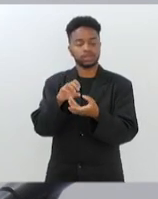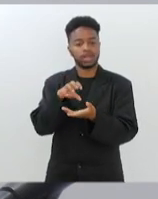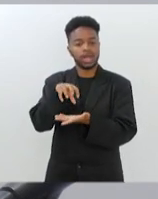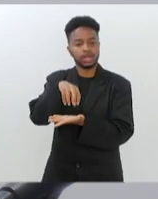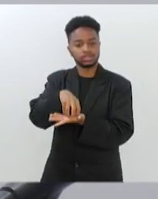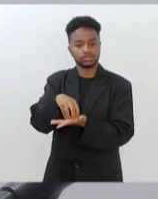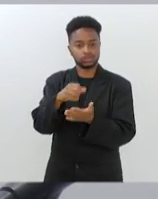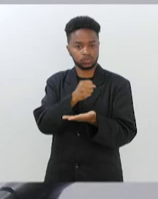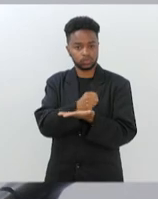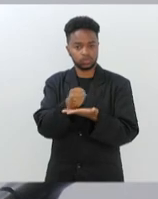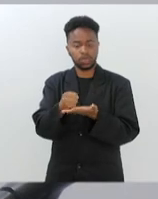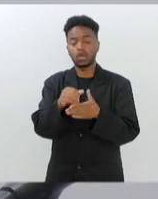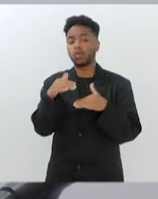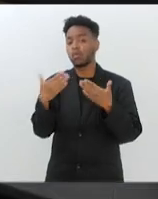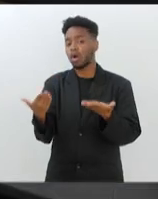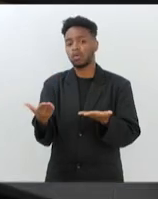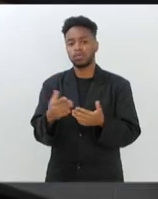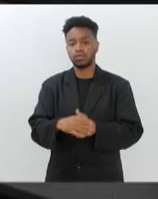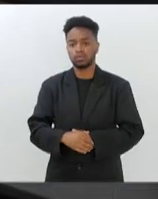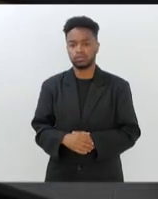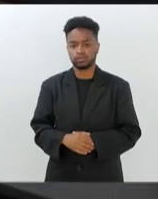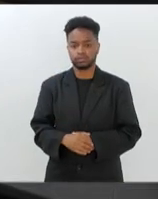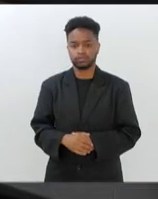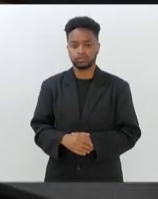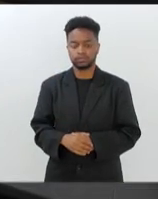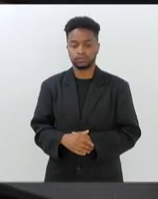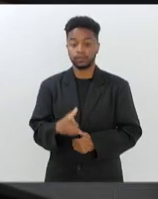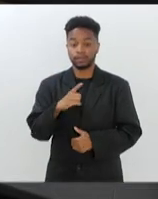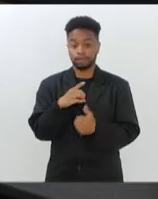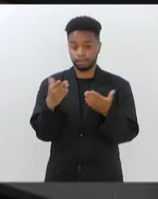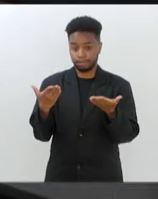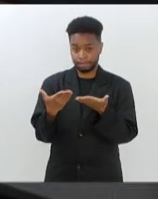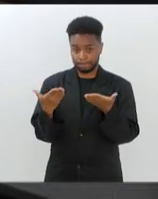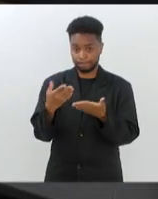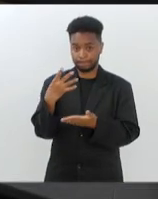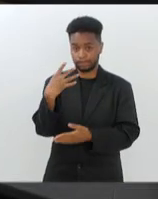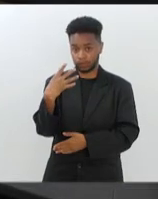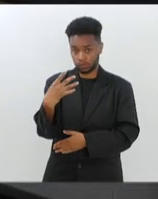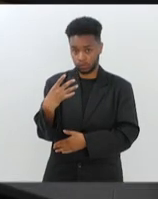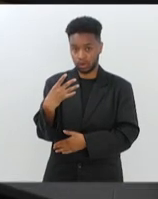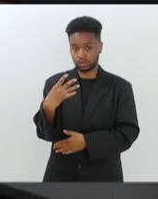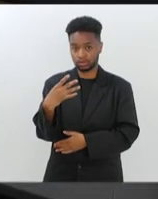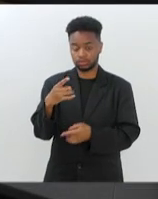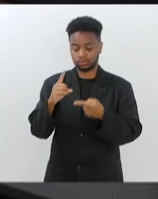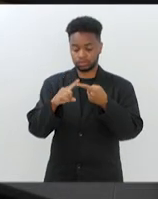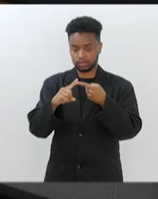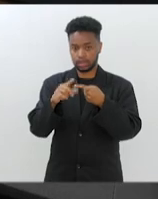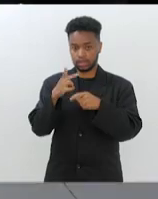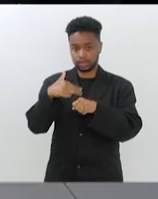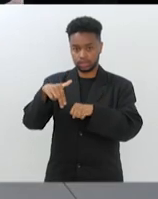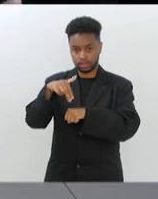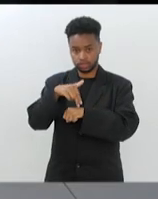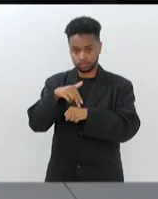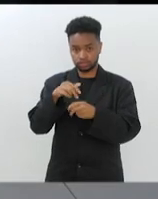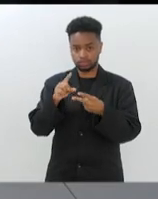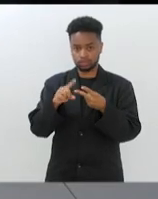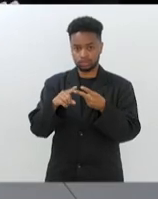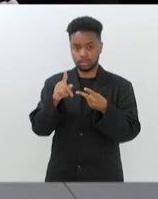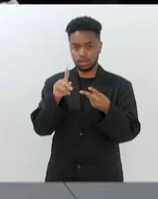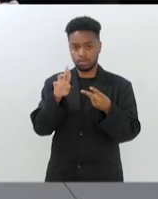governo quais são essas agências examente nós temos hoje Quatro agências Agência Nacional agência